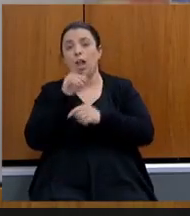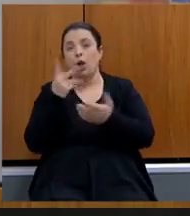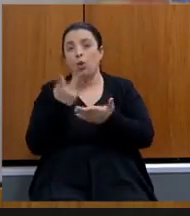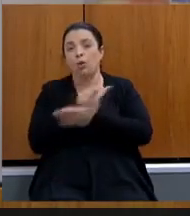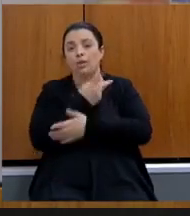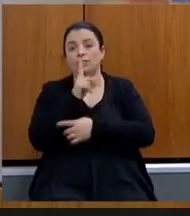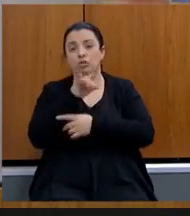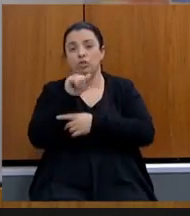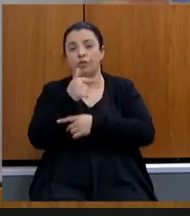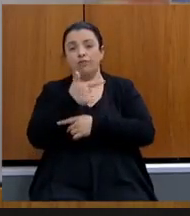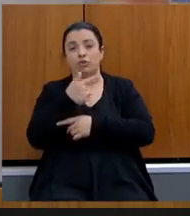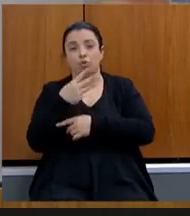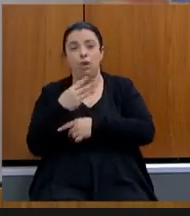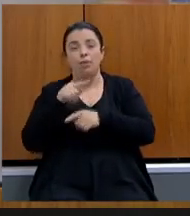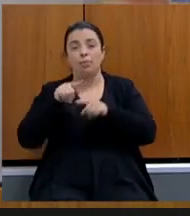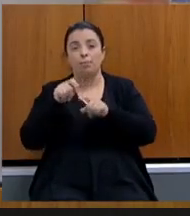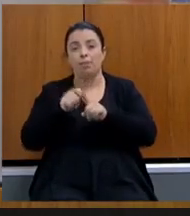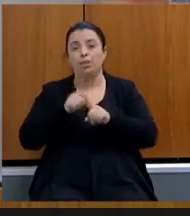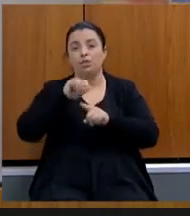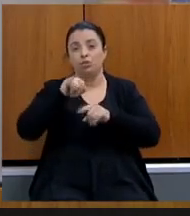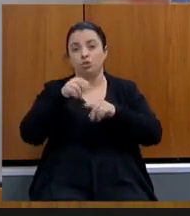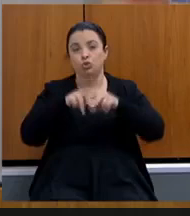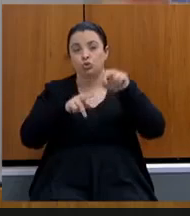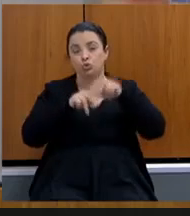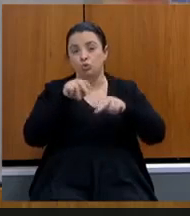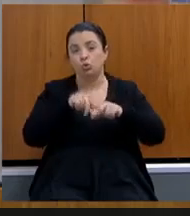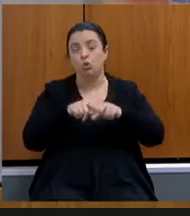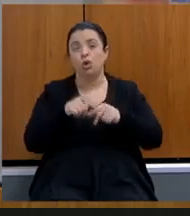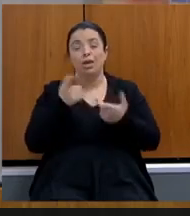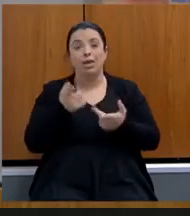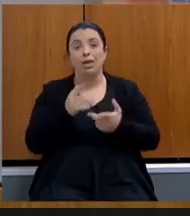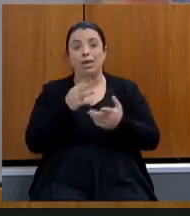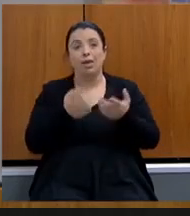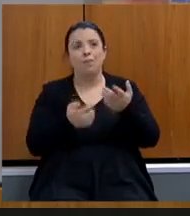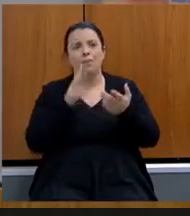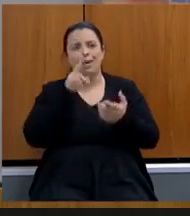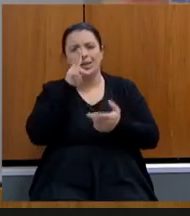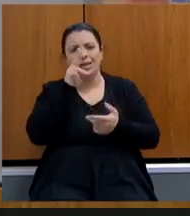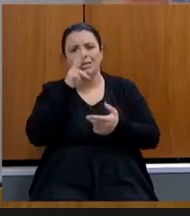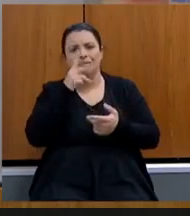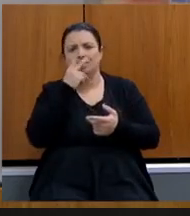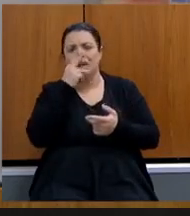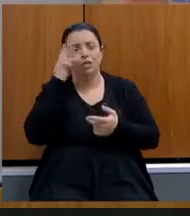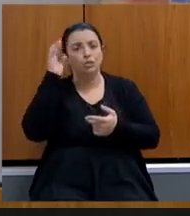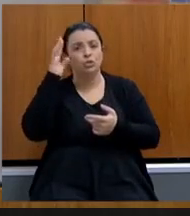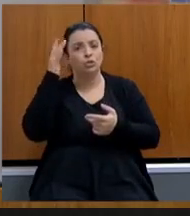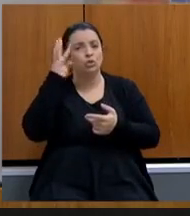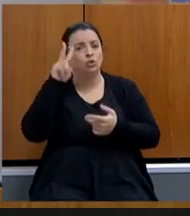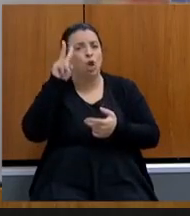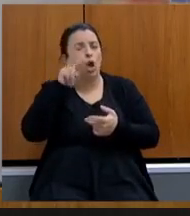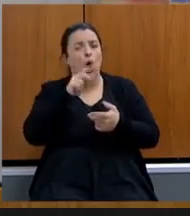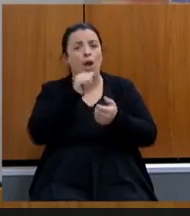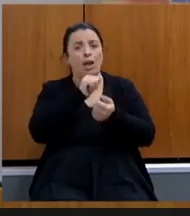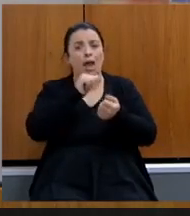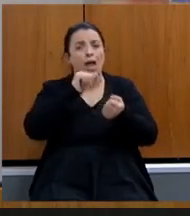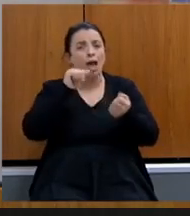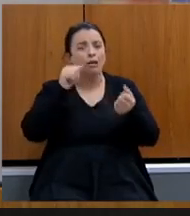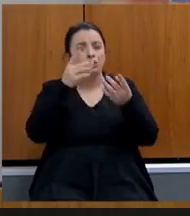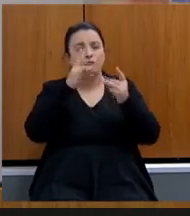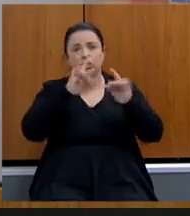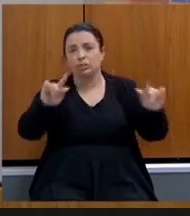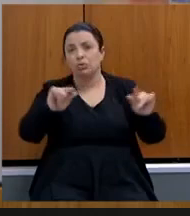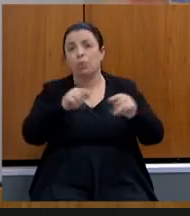junho e o medo de que a história seja apagada pelo fogo está presente fazendo com que as famílias se revezam na